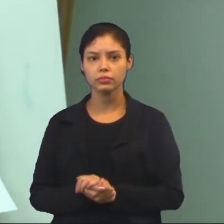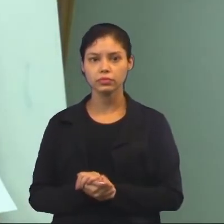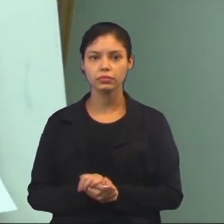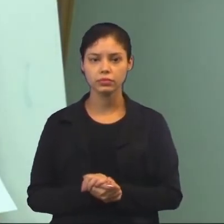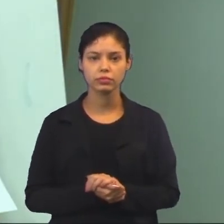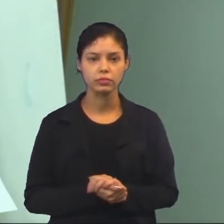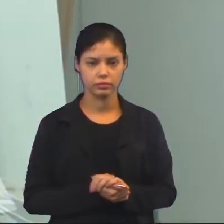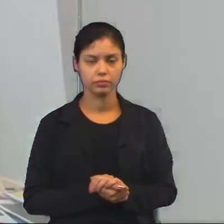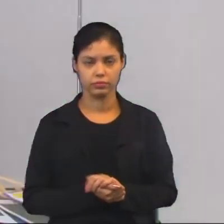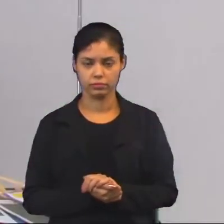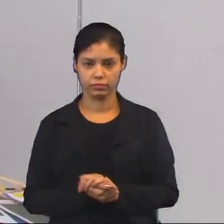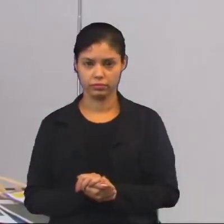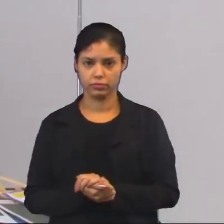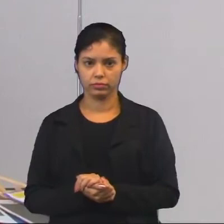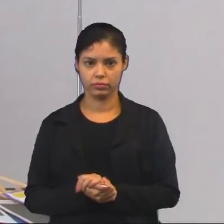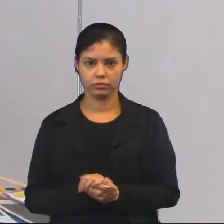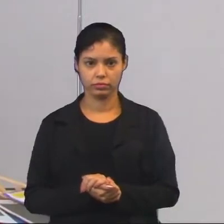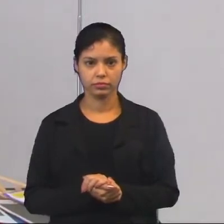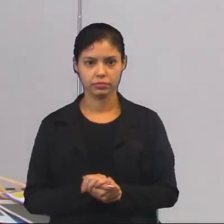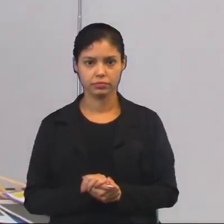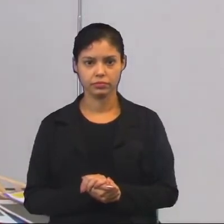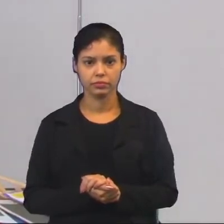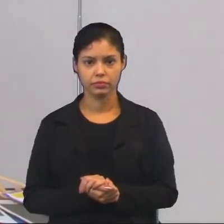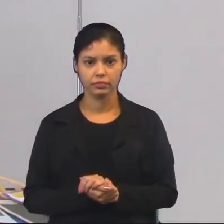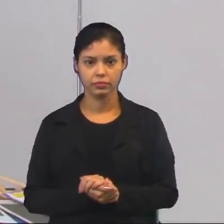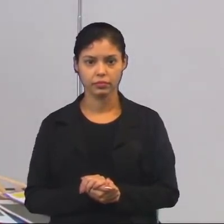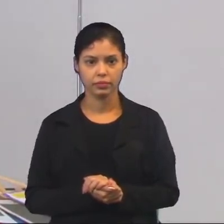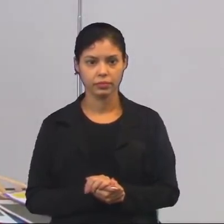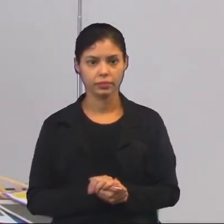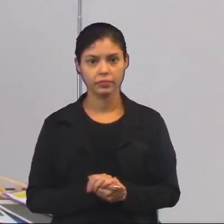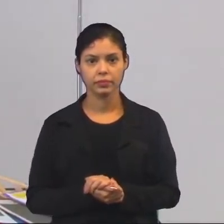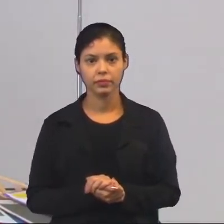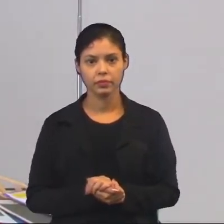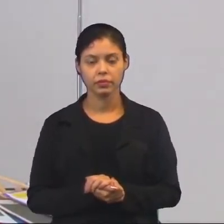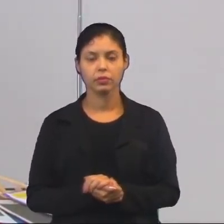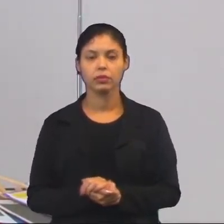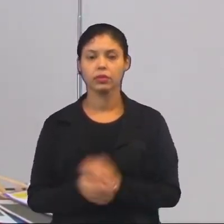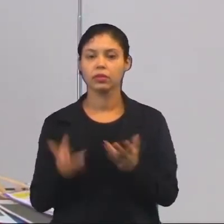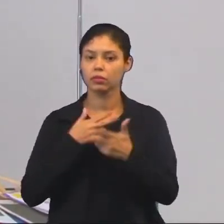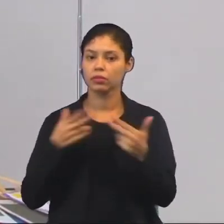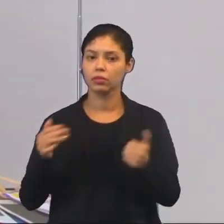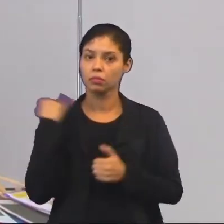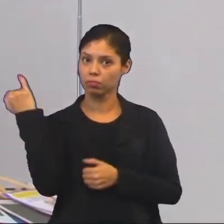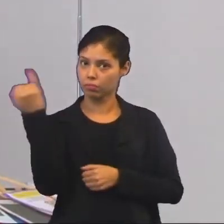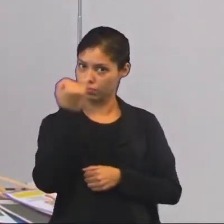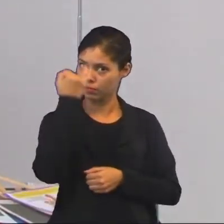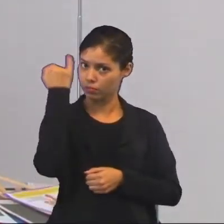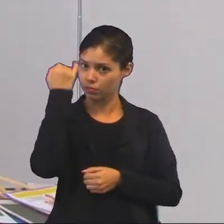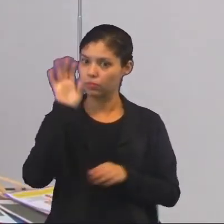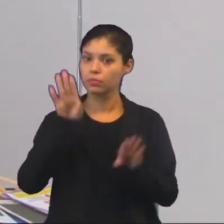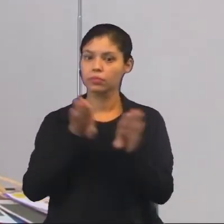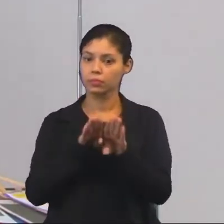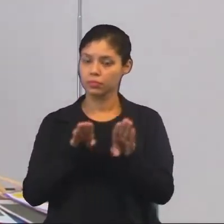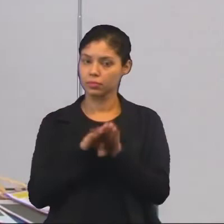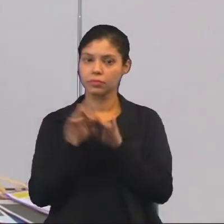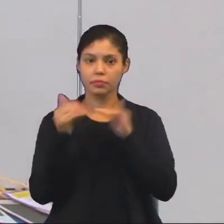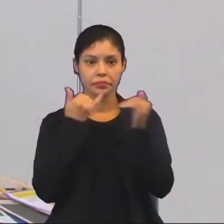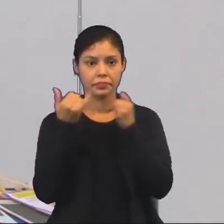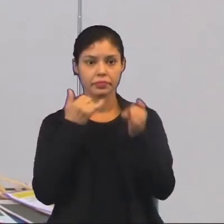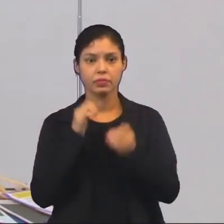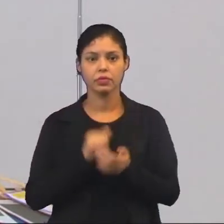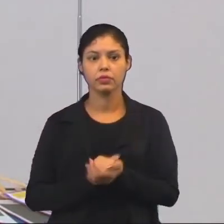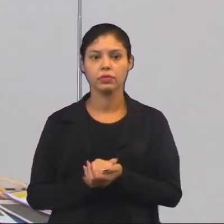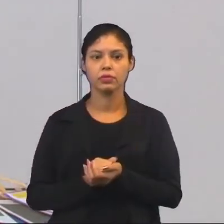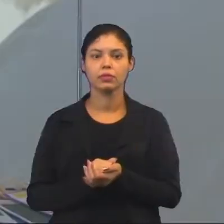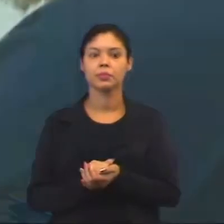o corpo do texto, certo? E uma coisa também que é muito importante na notícia é